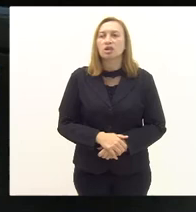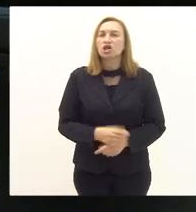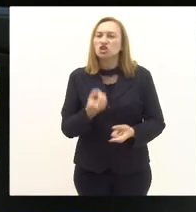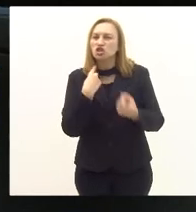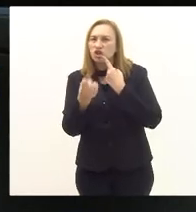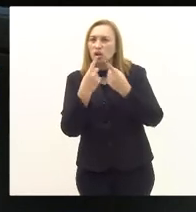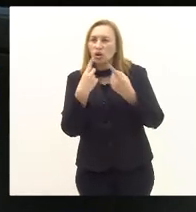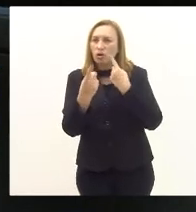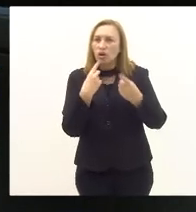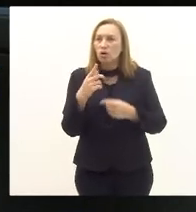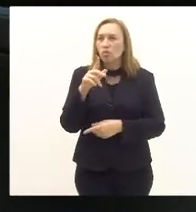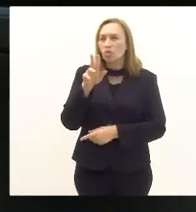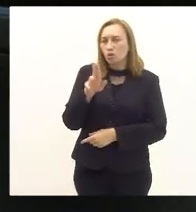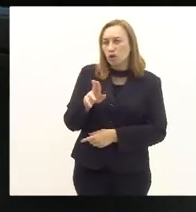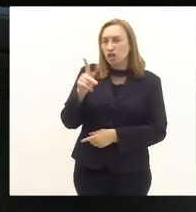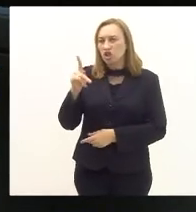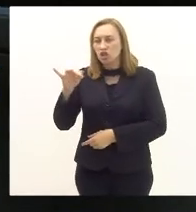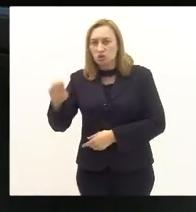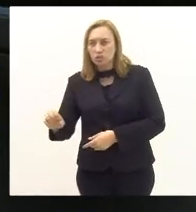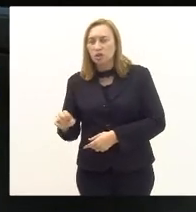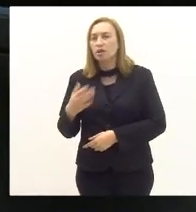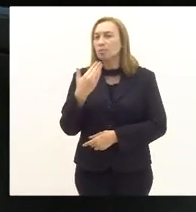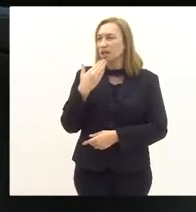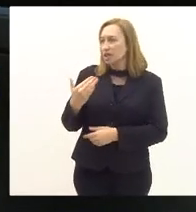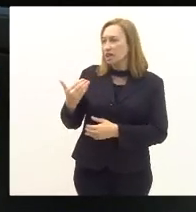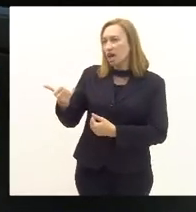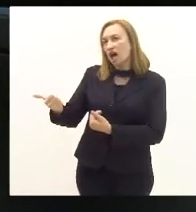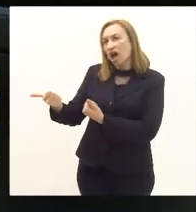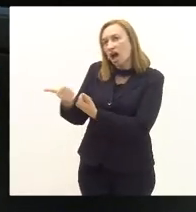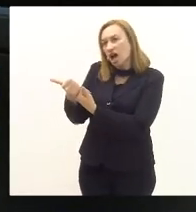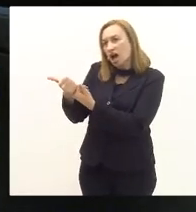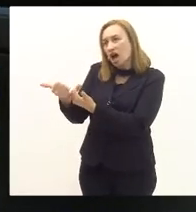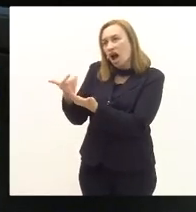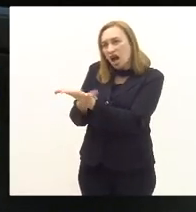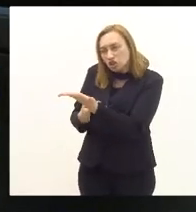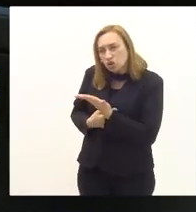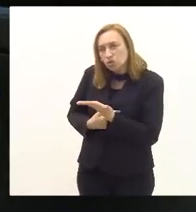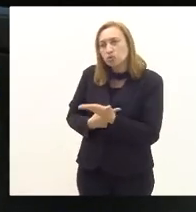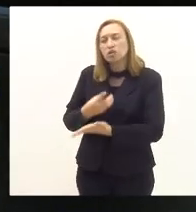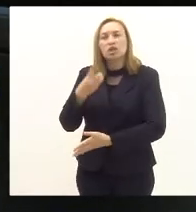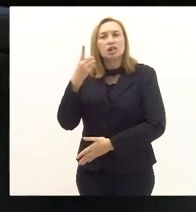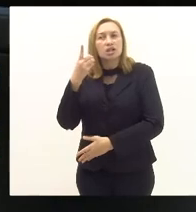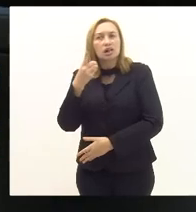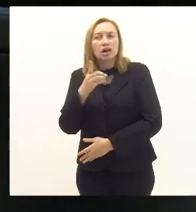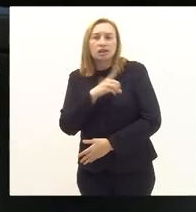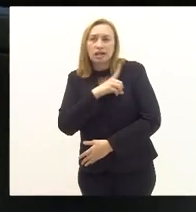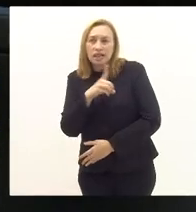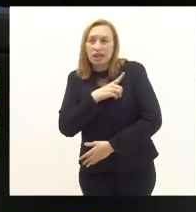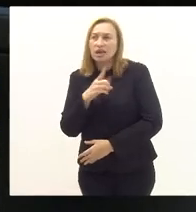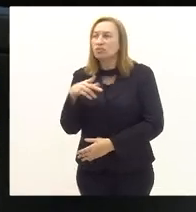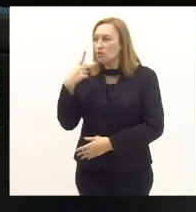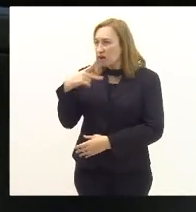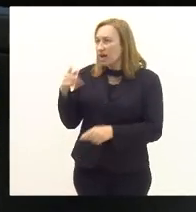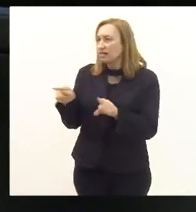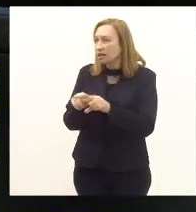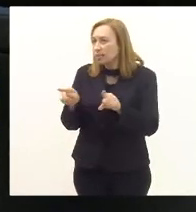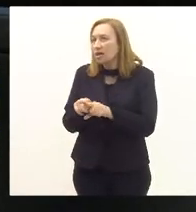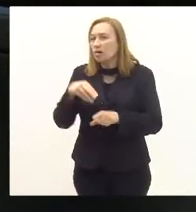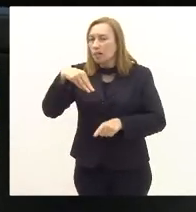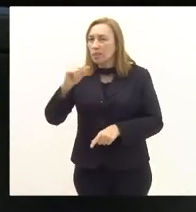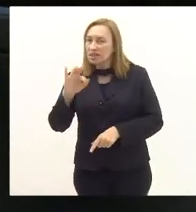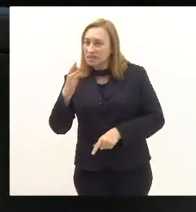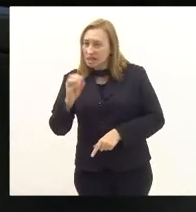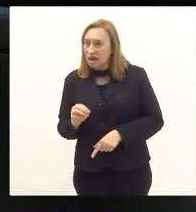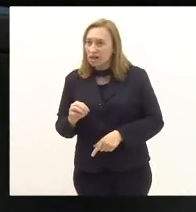Dialogar com o ISPE, eu vou pedir a ajuda da nossa delegada, vou falar também com a Marcela, eu participo